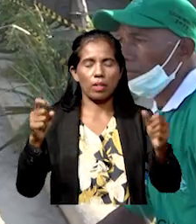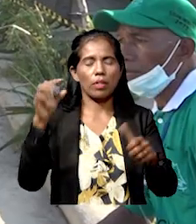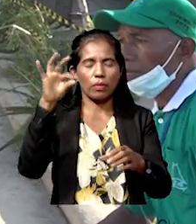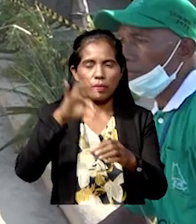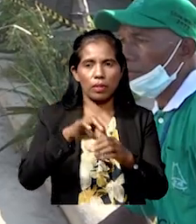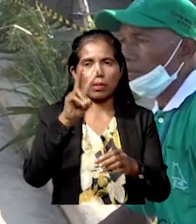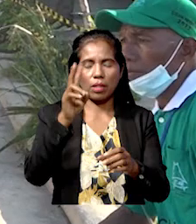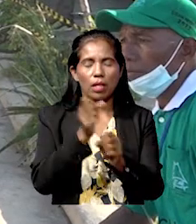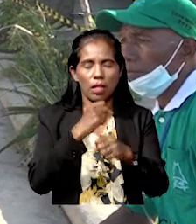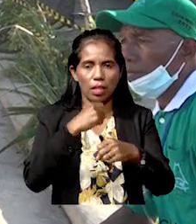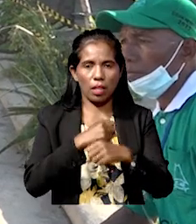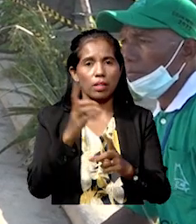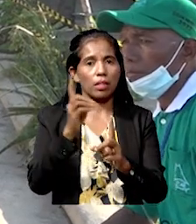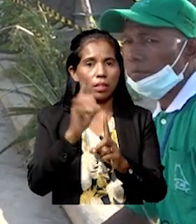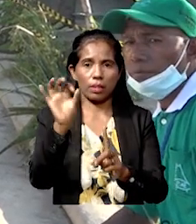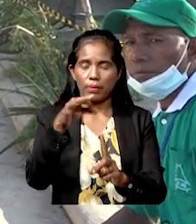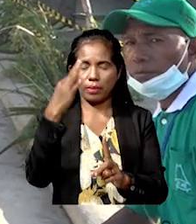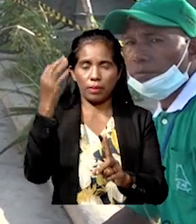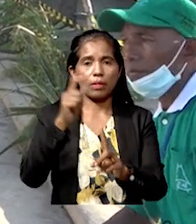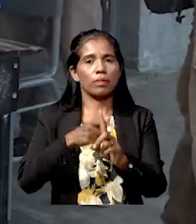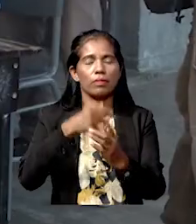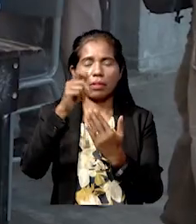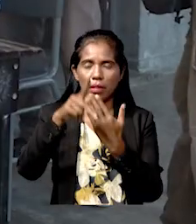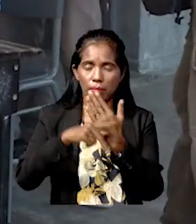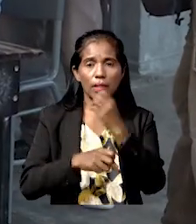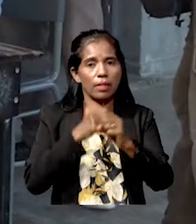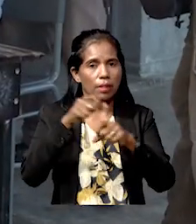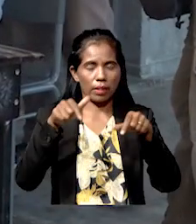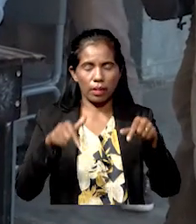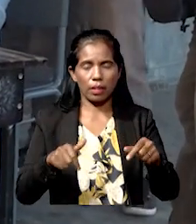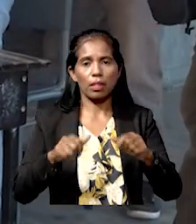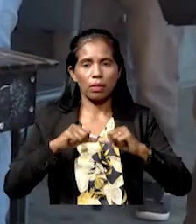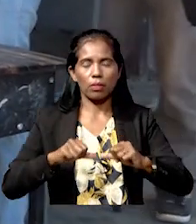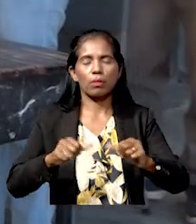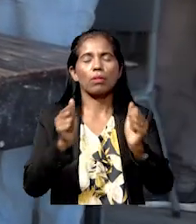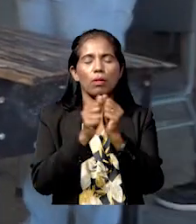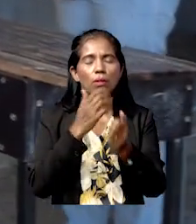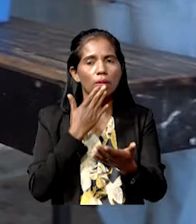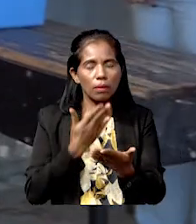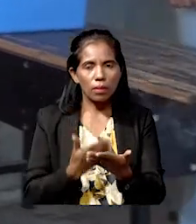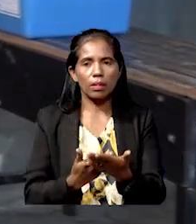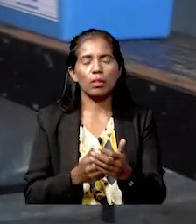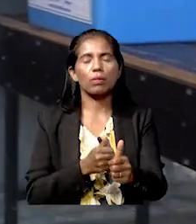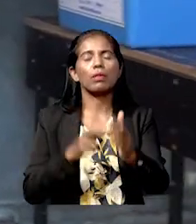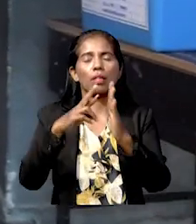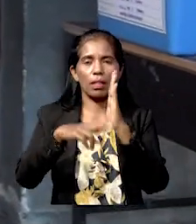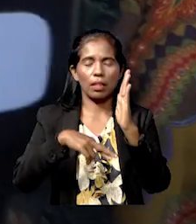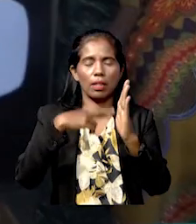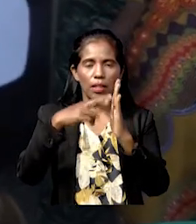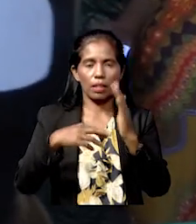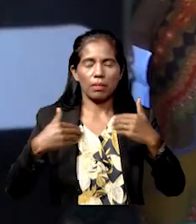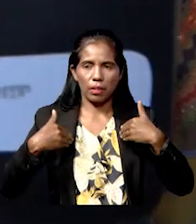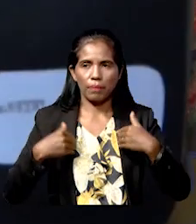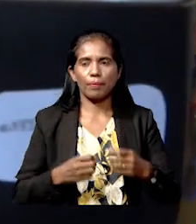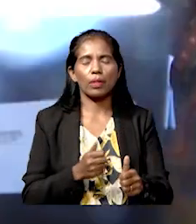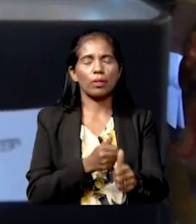volta nebe halau e haloron sanuru resensia fulang abril tinange lau hohakmatek no tuir ordem nebe iha. Tuir